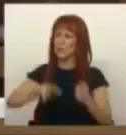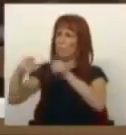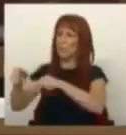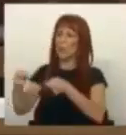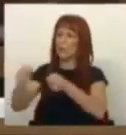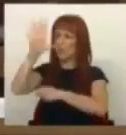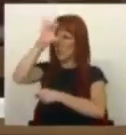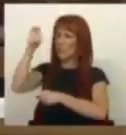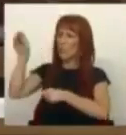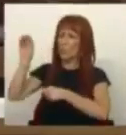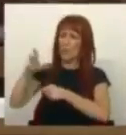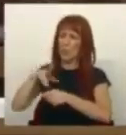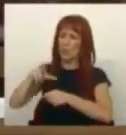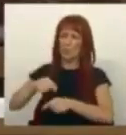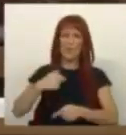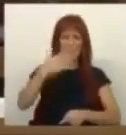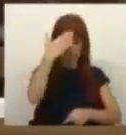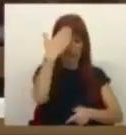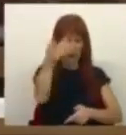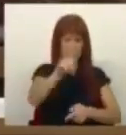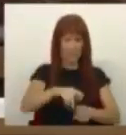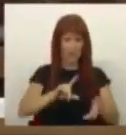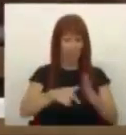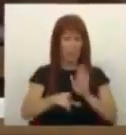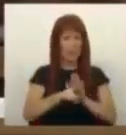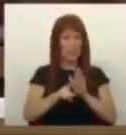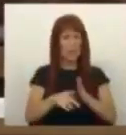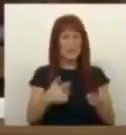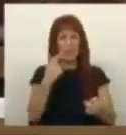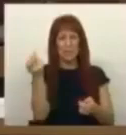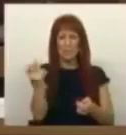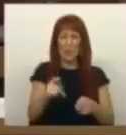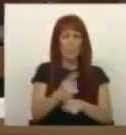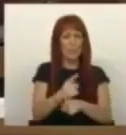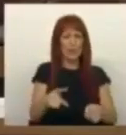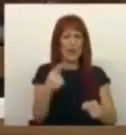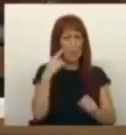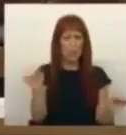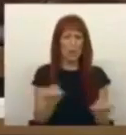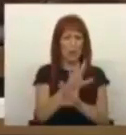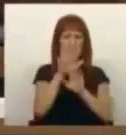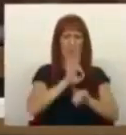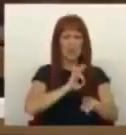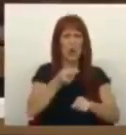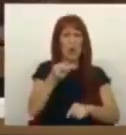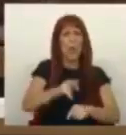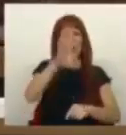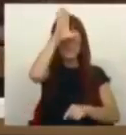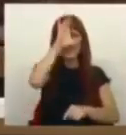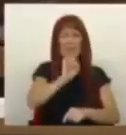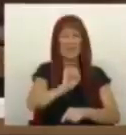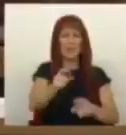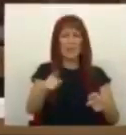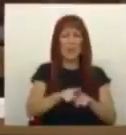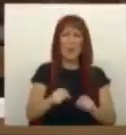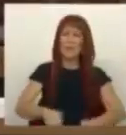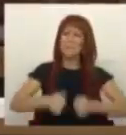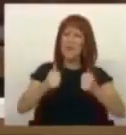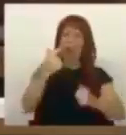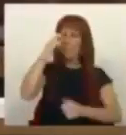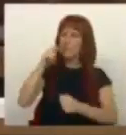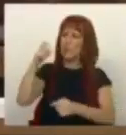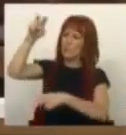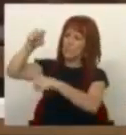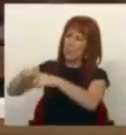procurador do banco central também achar que isso gente vai aparece apenas porque não é evidente que o senhor ex-ministro seja a melhor